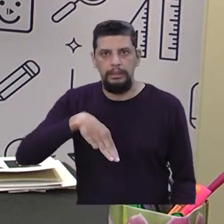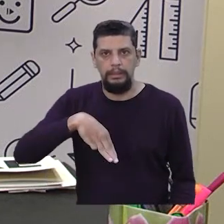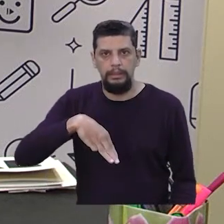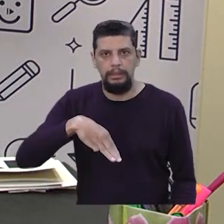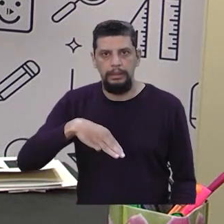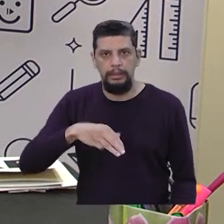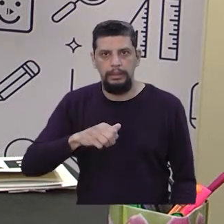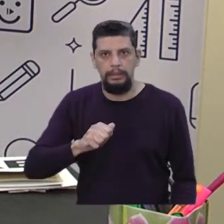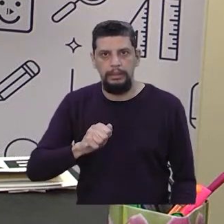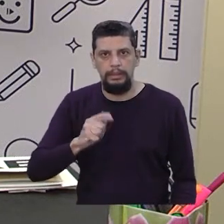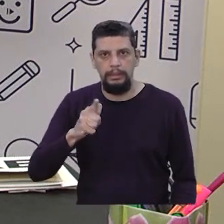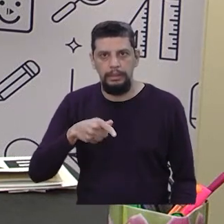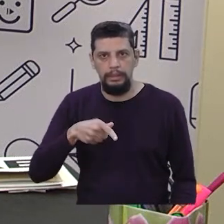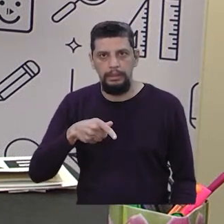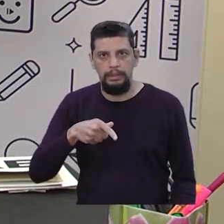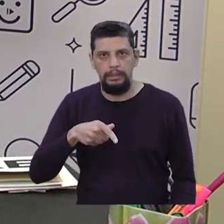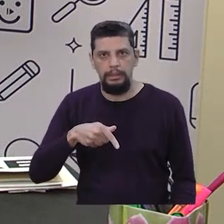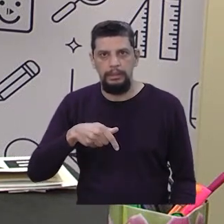ma,